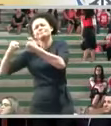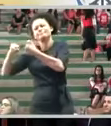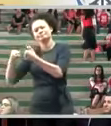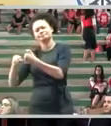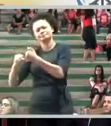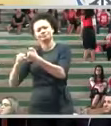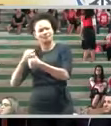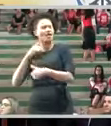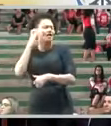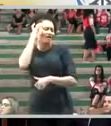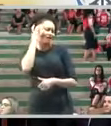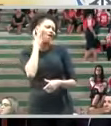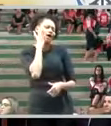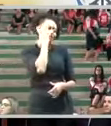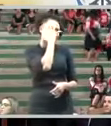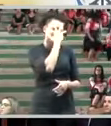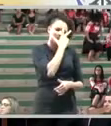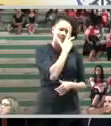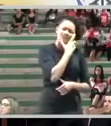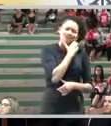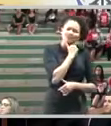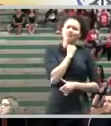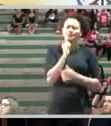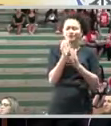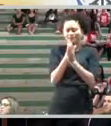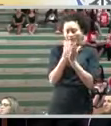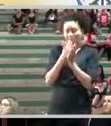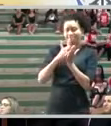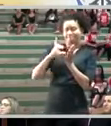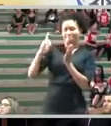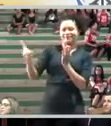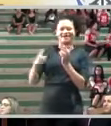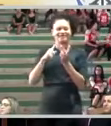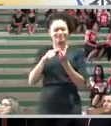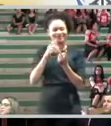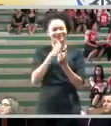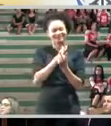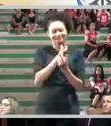Eu acho bonito que a Bíblia diz que a palavra de Deus, ela corta dos dois lados.